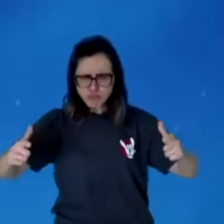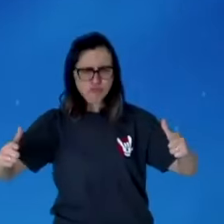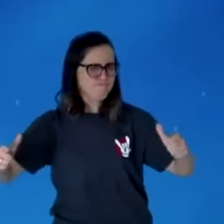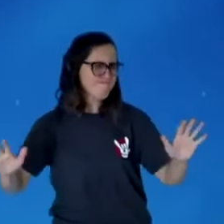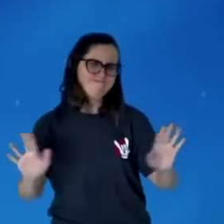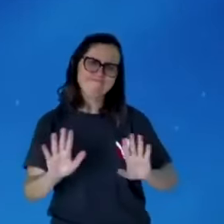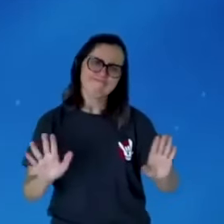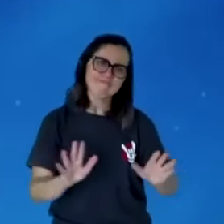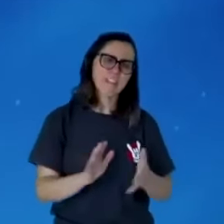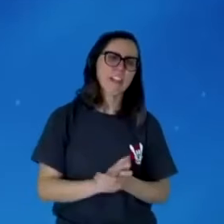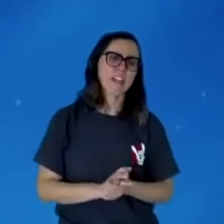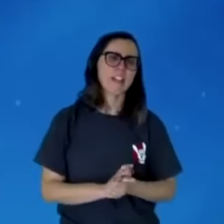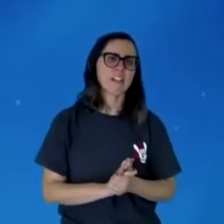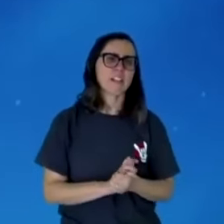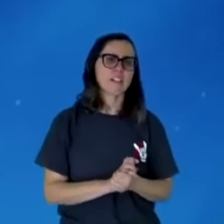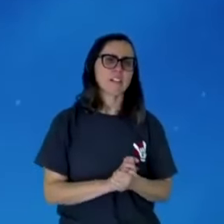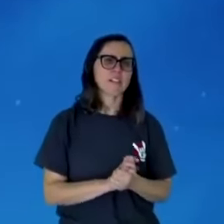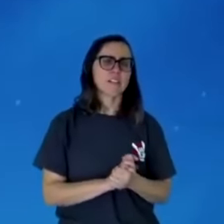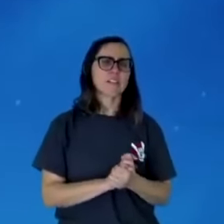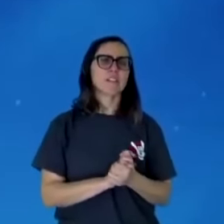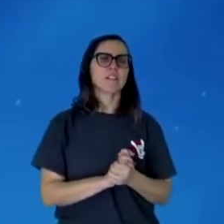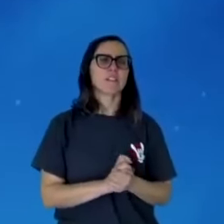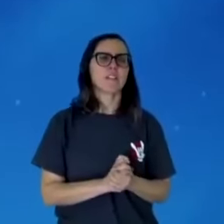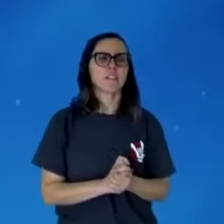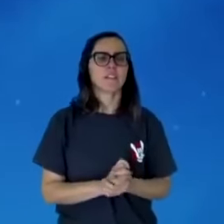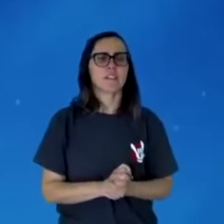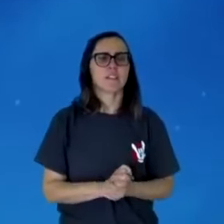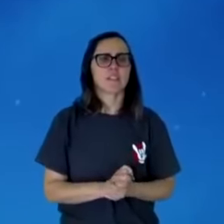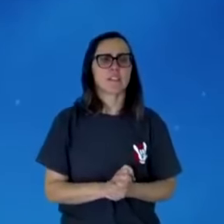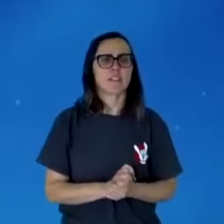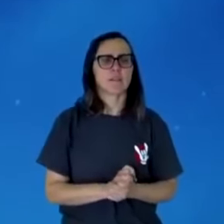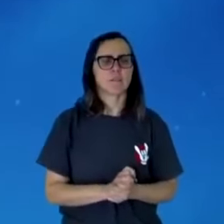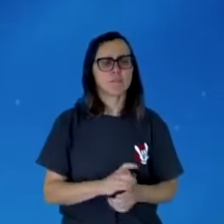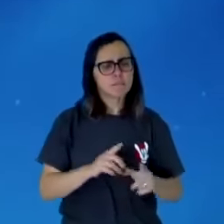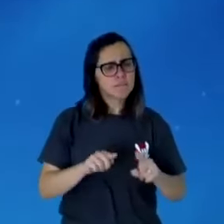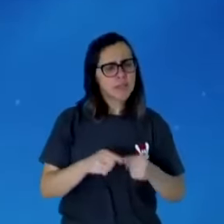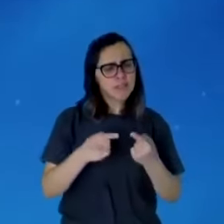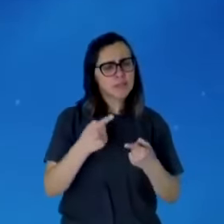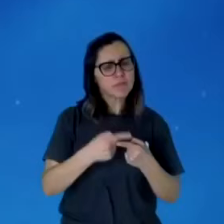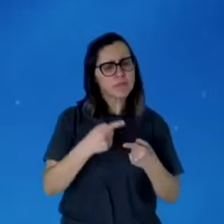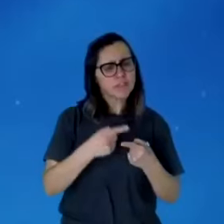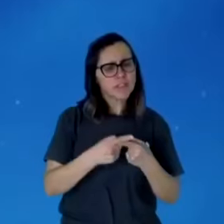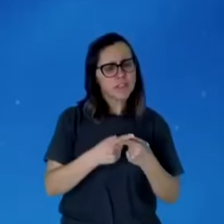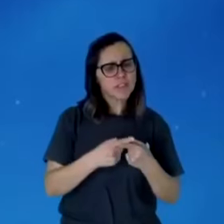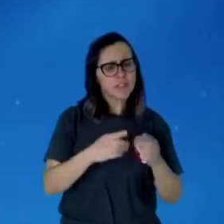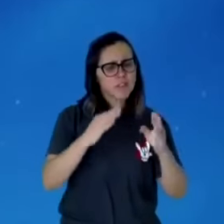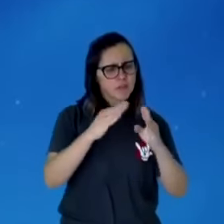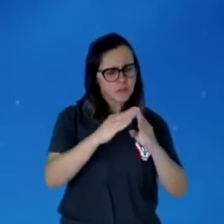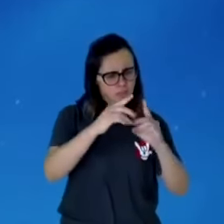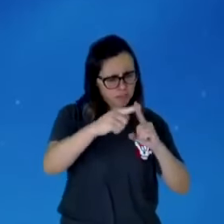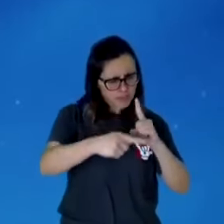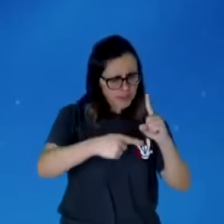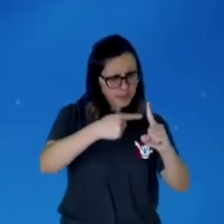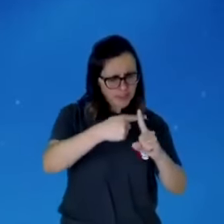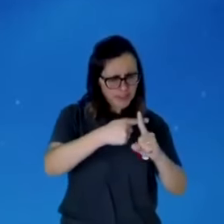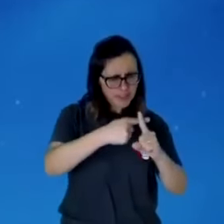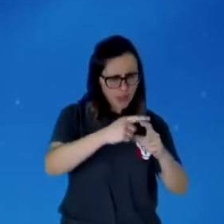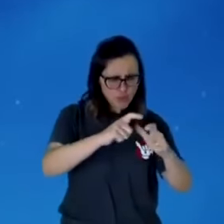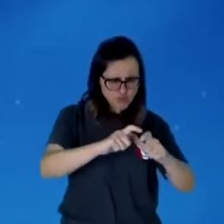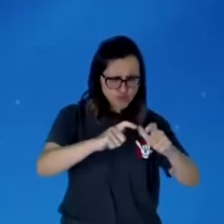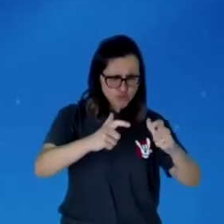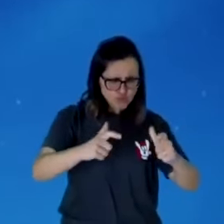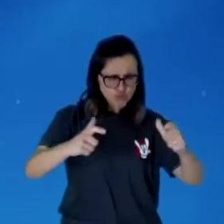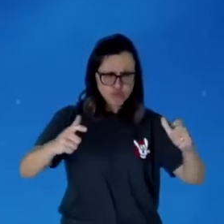a igreja que cresce por que que uma igreja cresce é porque o o